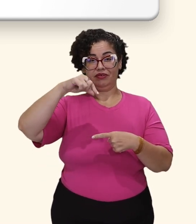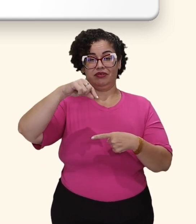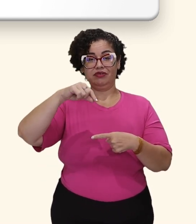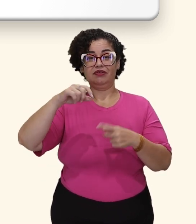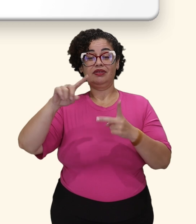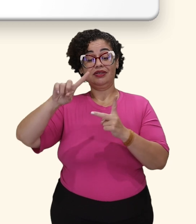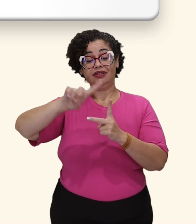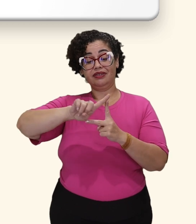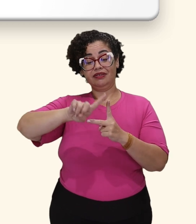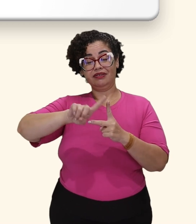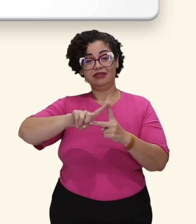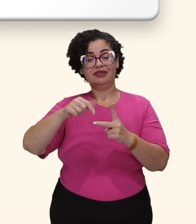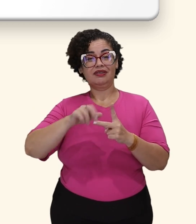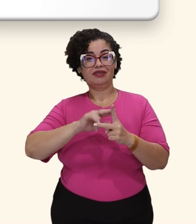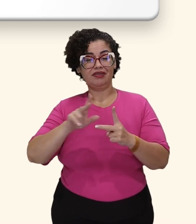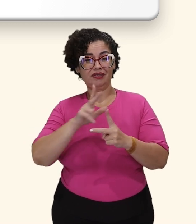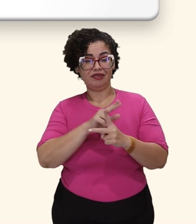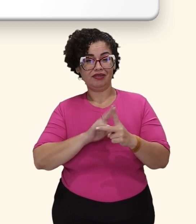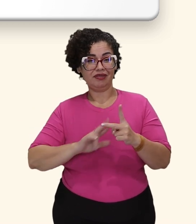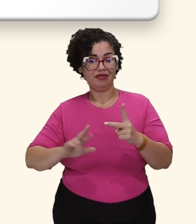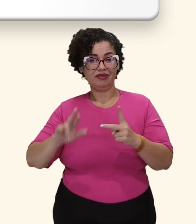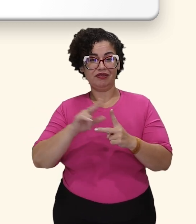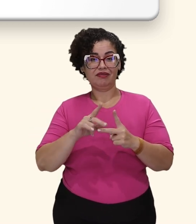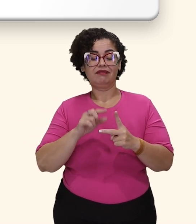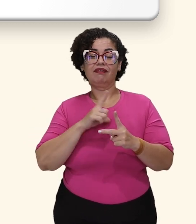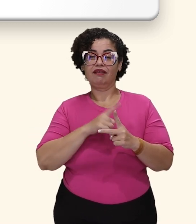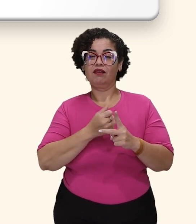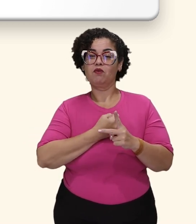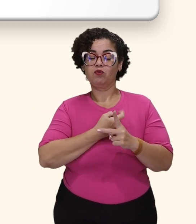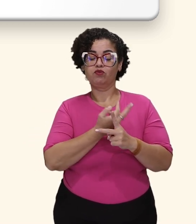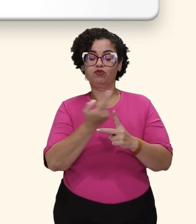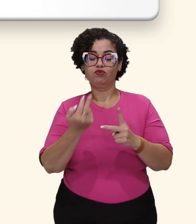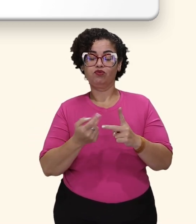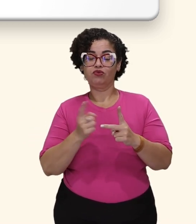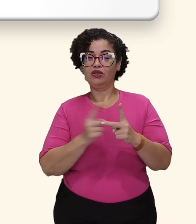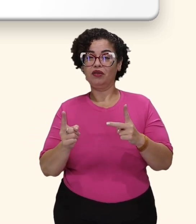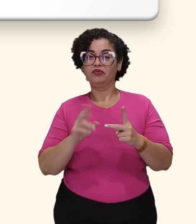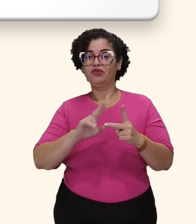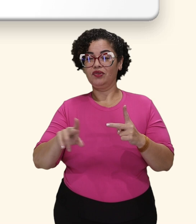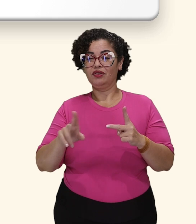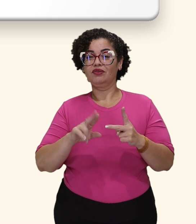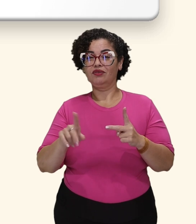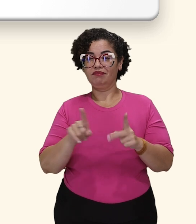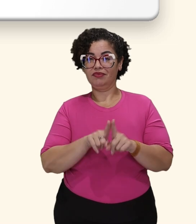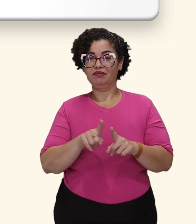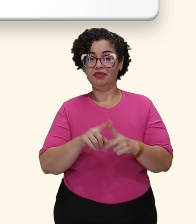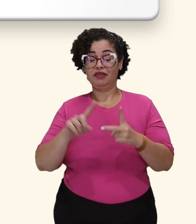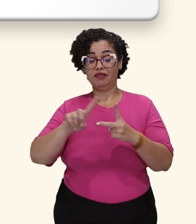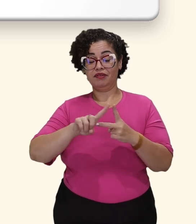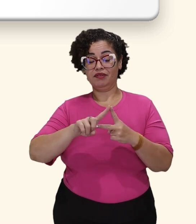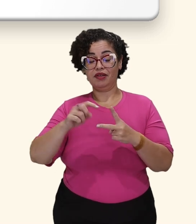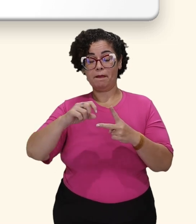três lados têm tamanhos diferentes, os três ângulos terão tamanhos diferentes também. Neste caso,